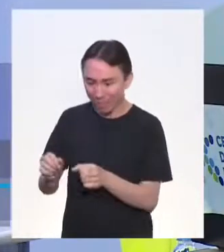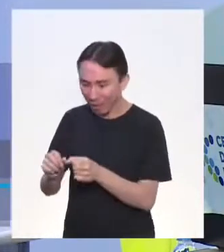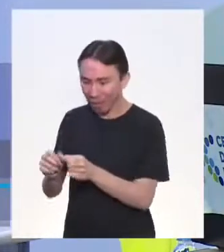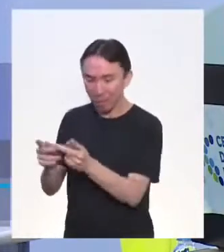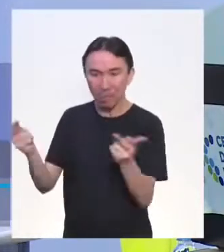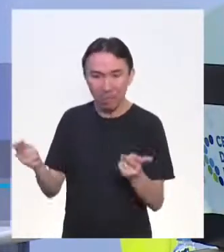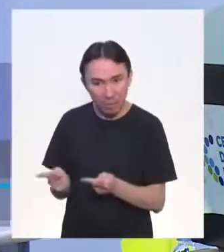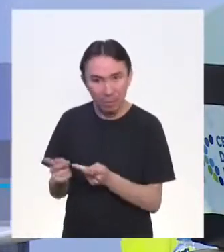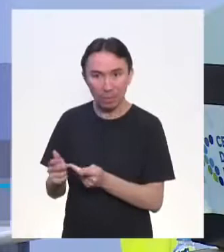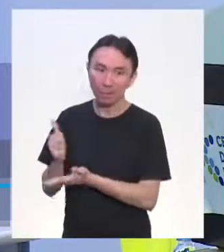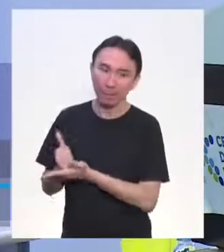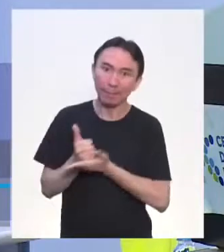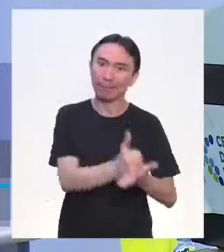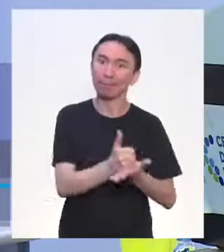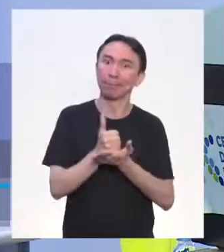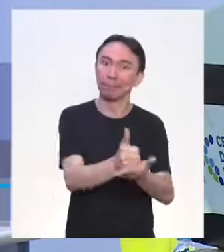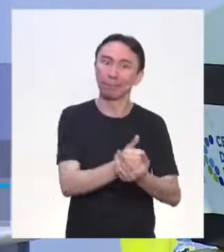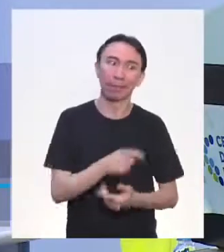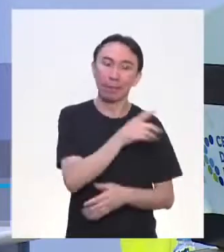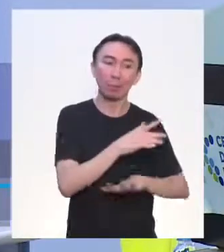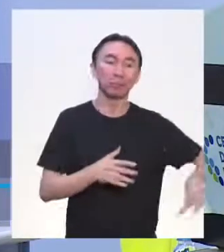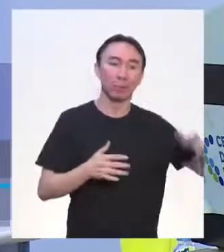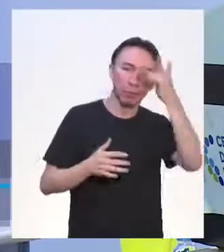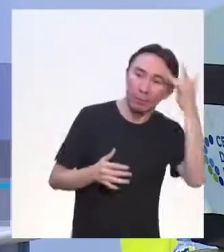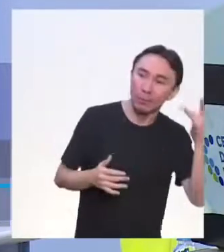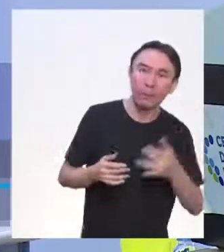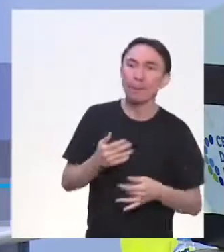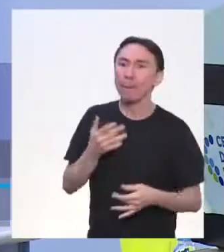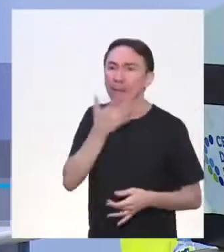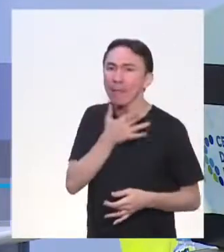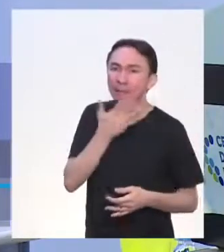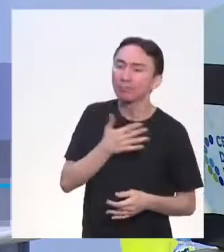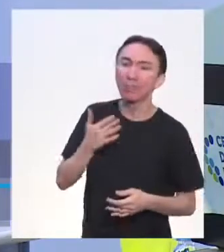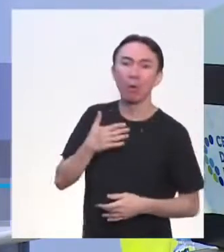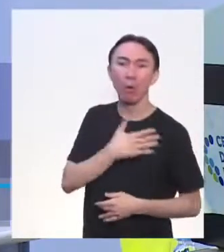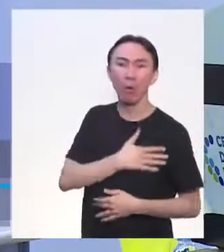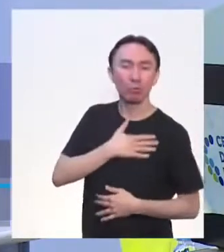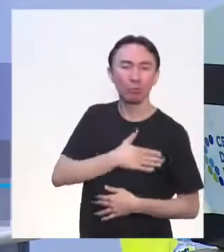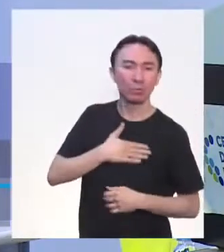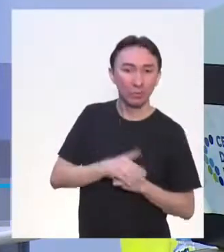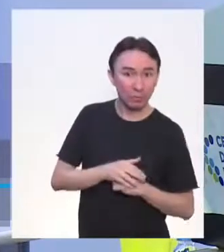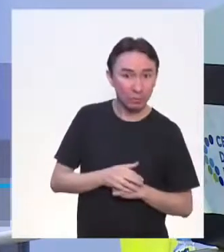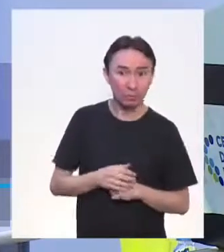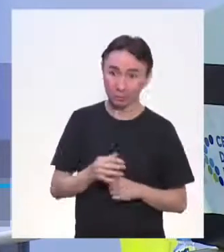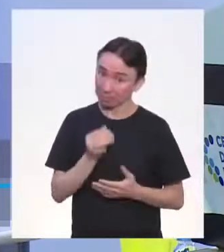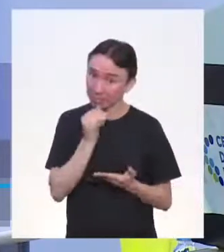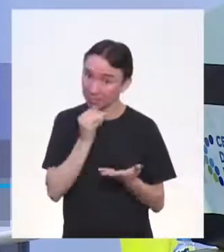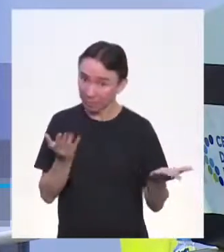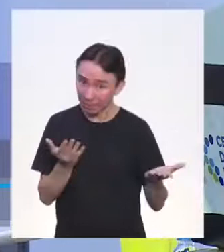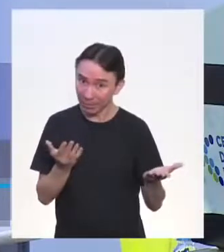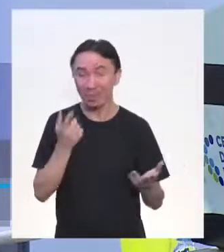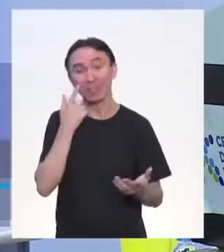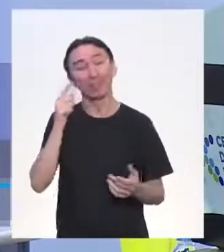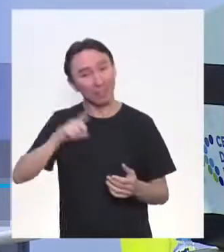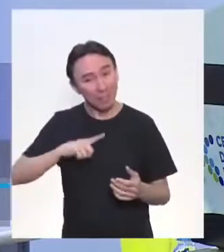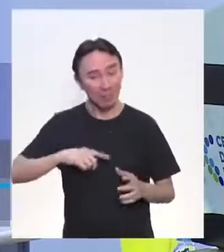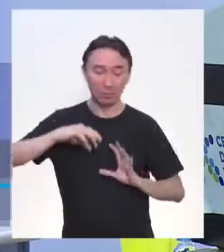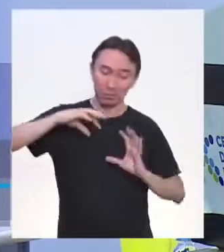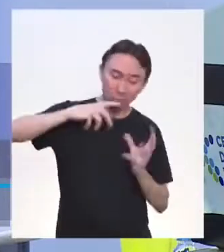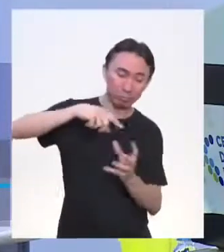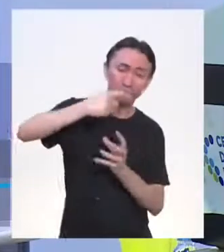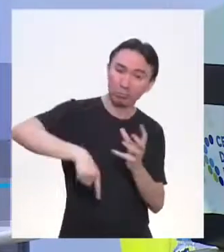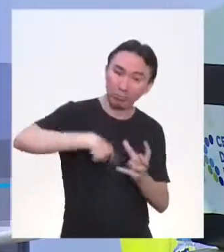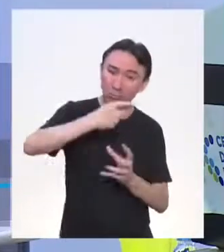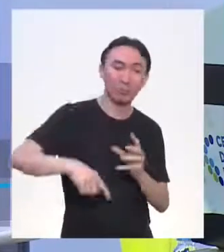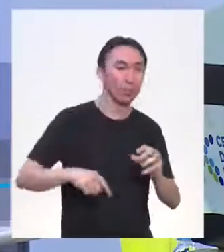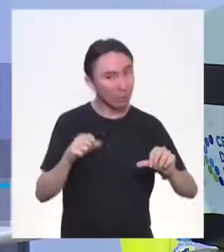novidade. Exemplos como esse se reproduzem em todos os setores da economia mundial. Eles ilustram um processo novo e